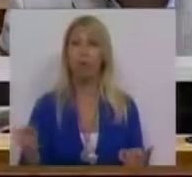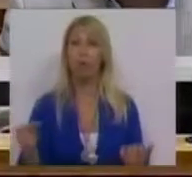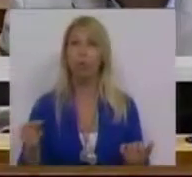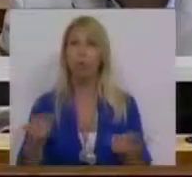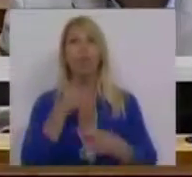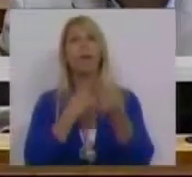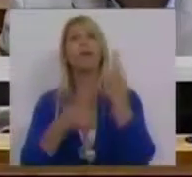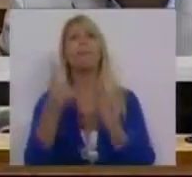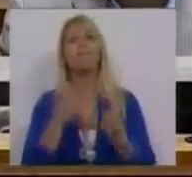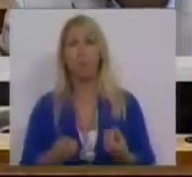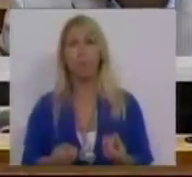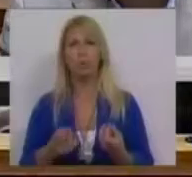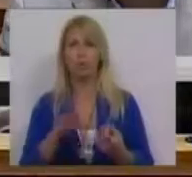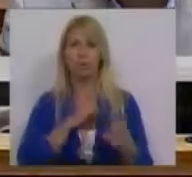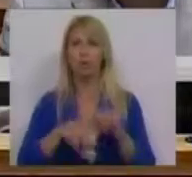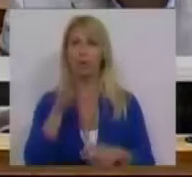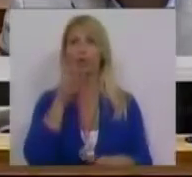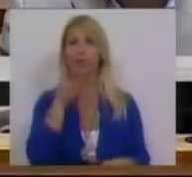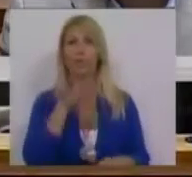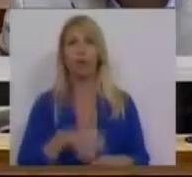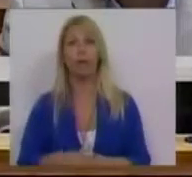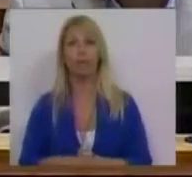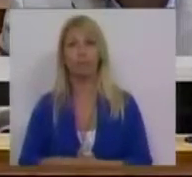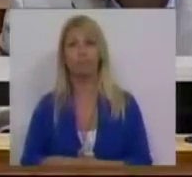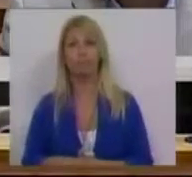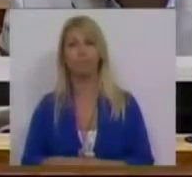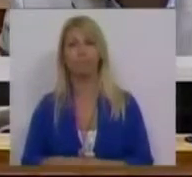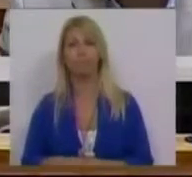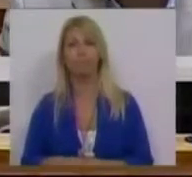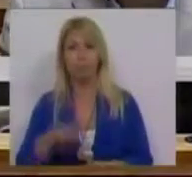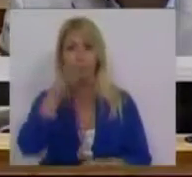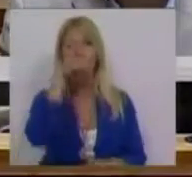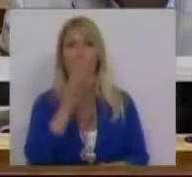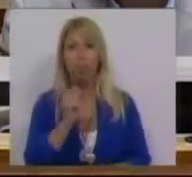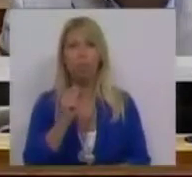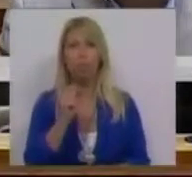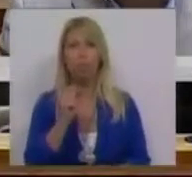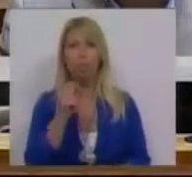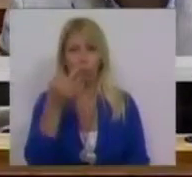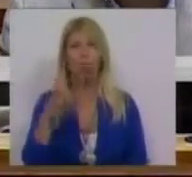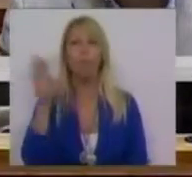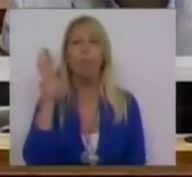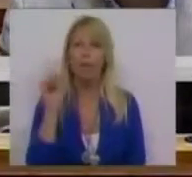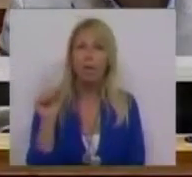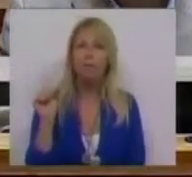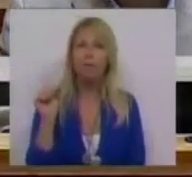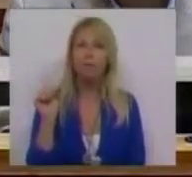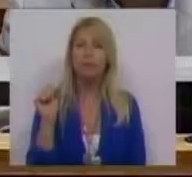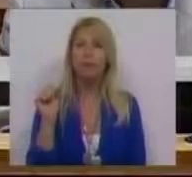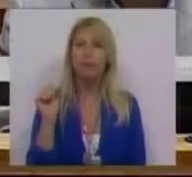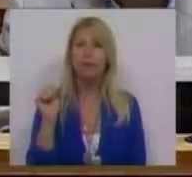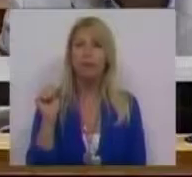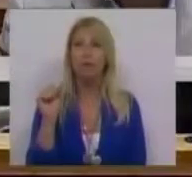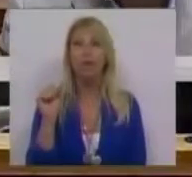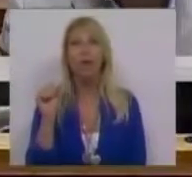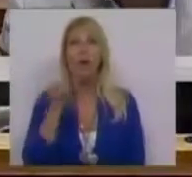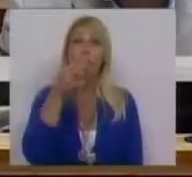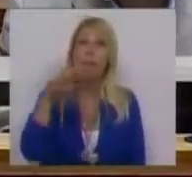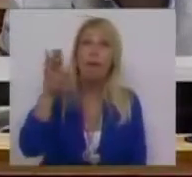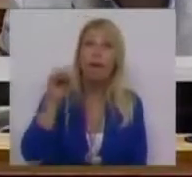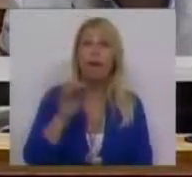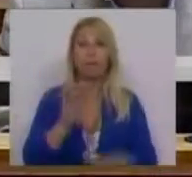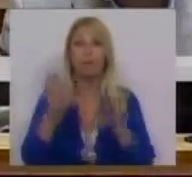a pergunta que se impõe, Sr. Deputado, é se o Governo do Partido Socialista, o Partido